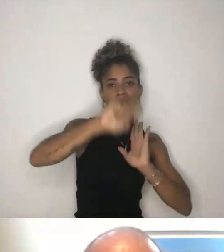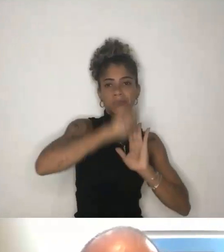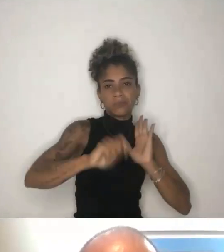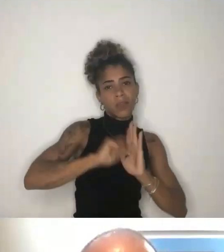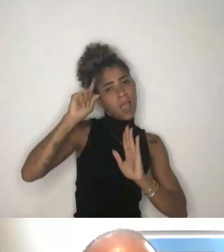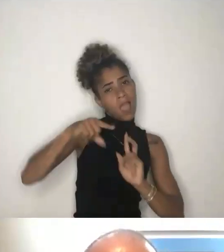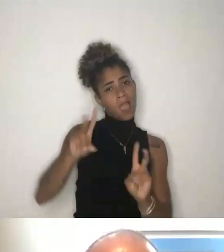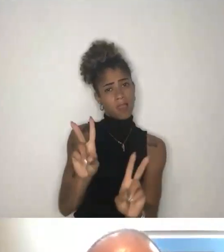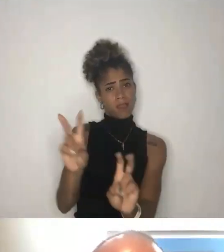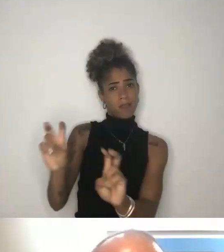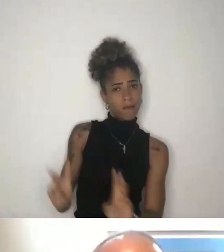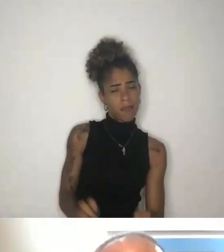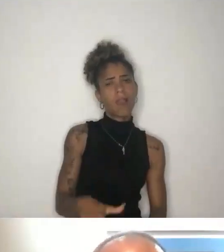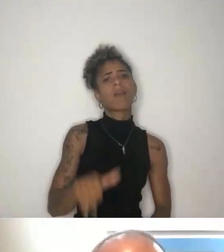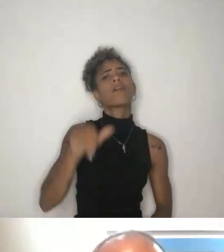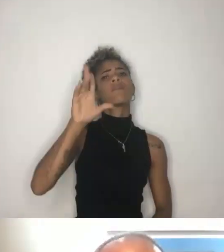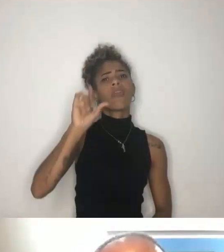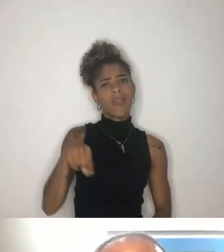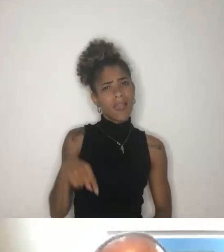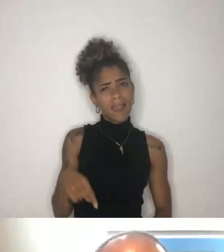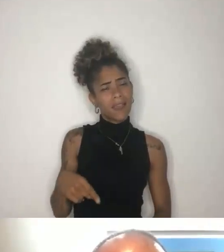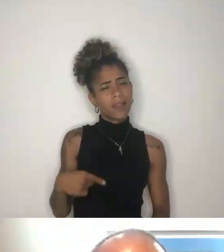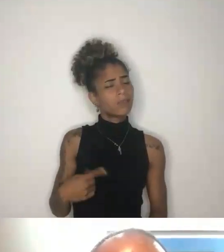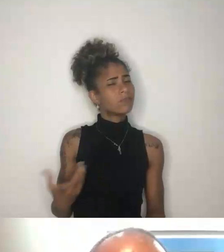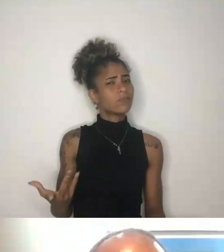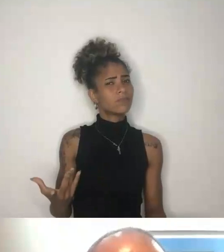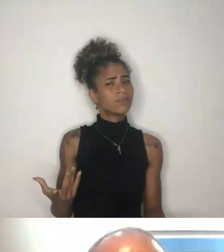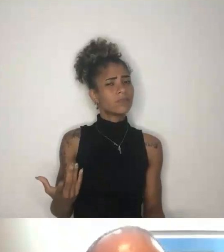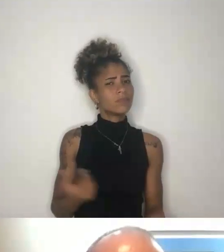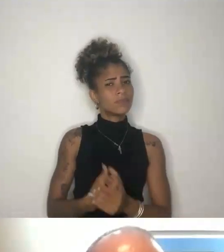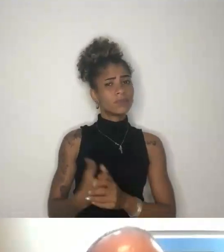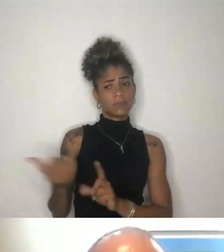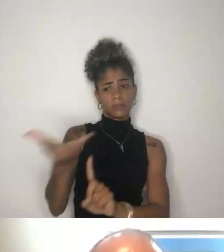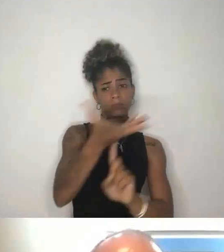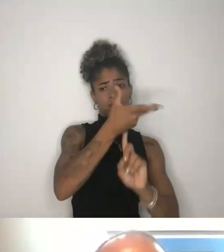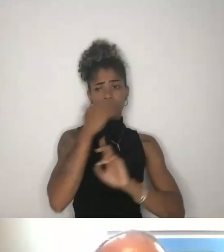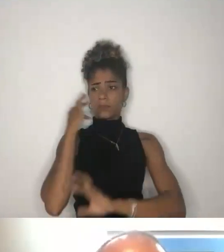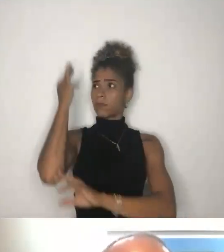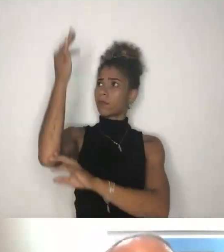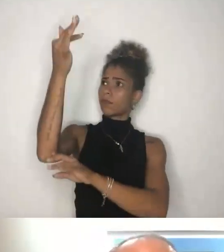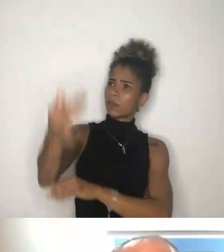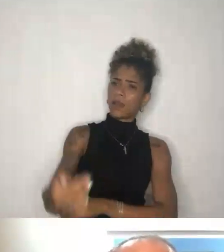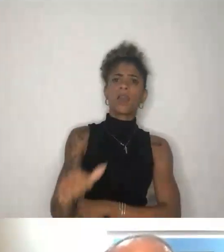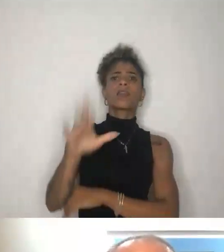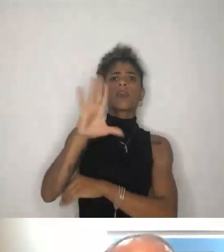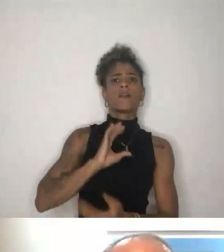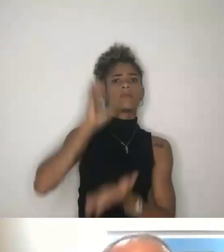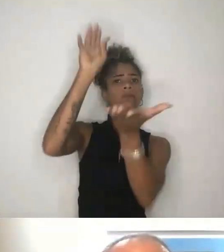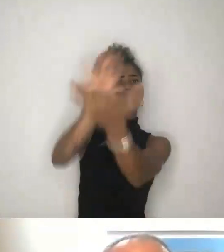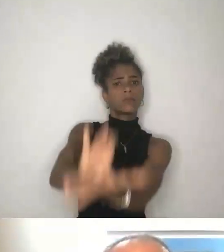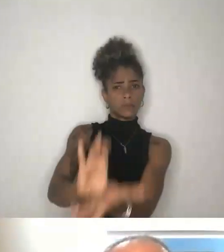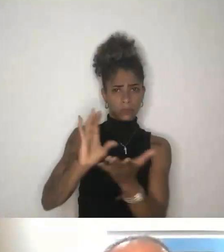questão né quem é que quem é o Mecenas do da arte do Futuro né quem é que vai financiar uma